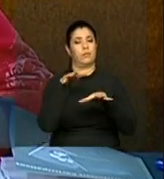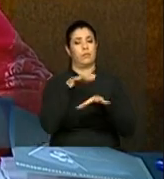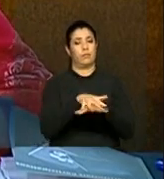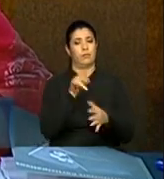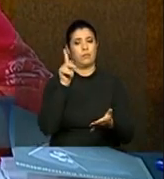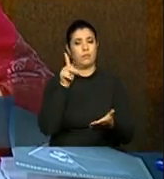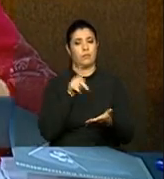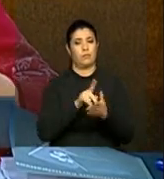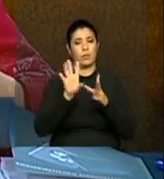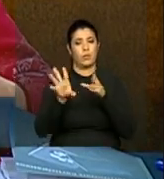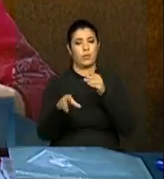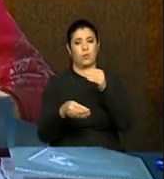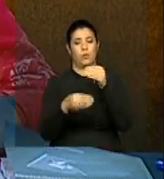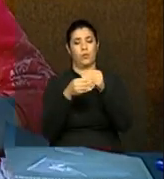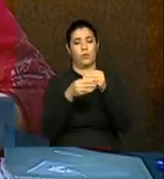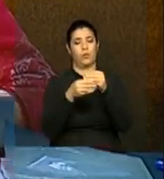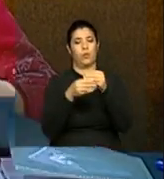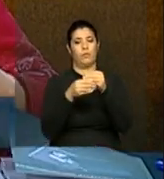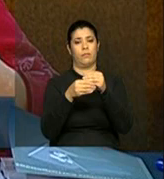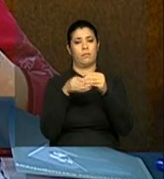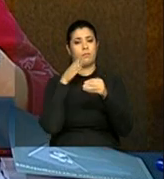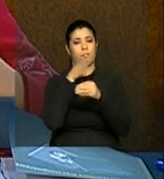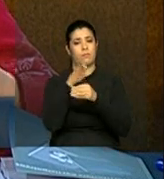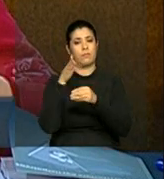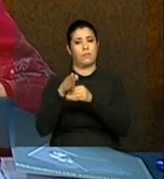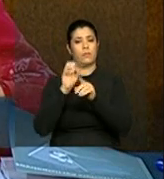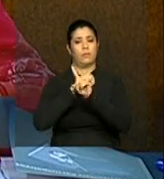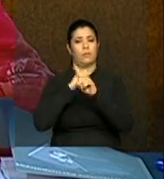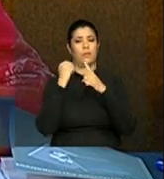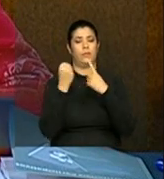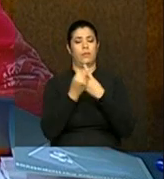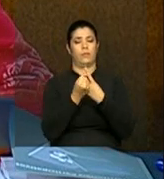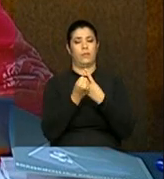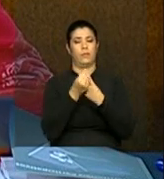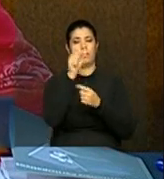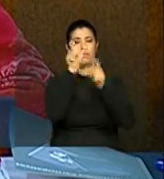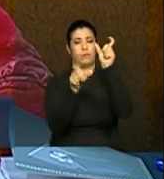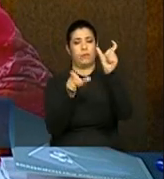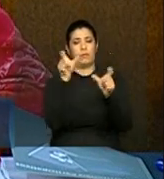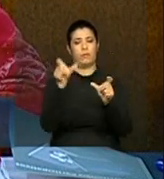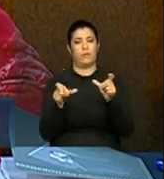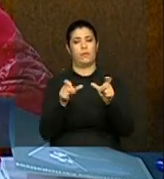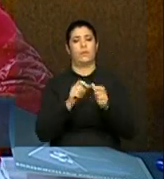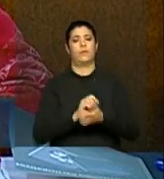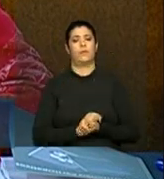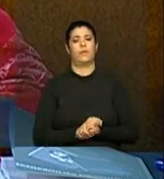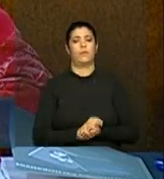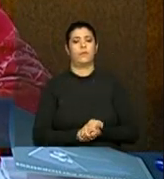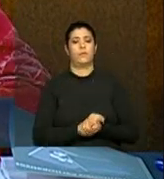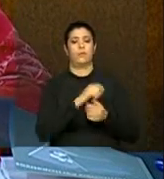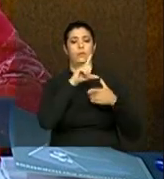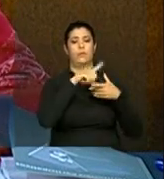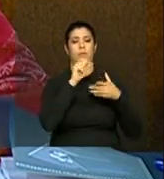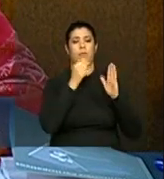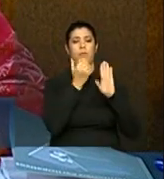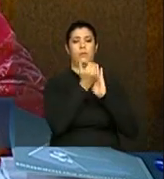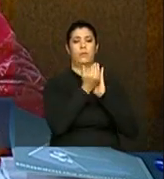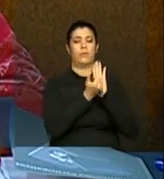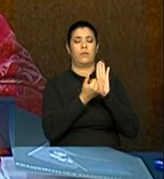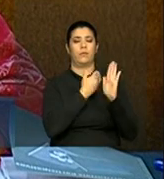efetiva da sociedade civil eh na pauta do governo